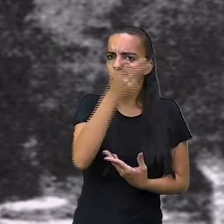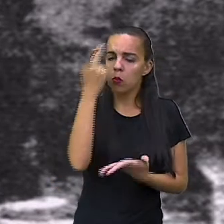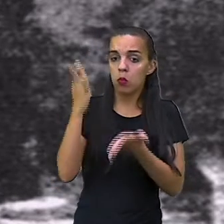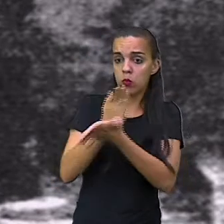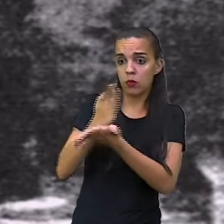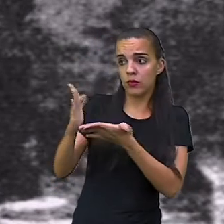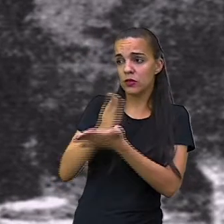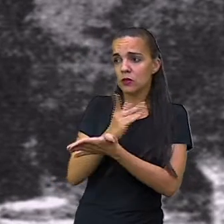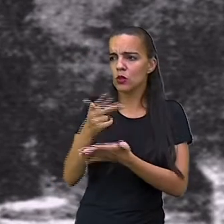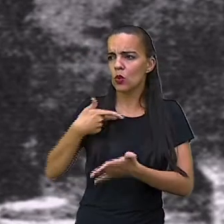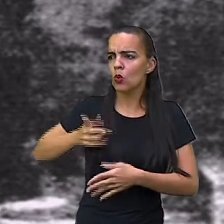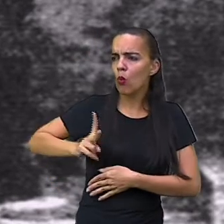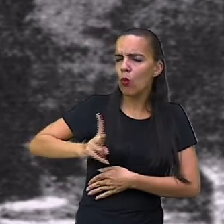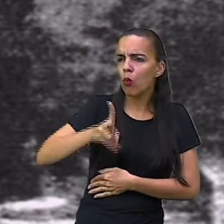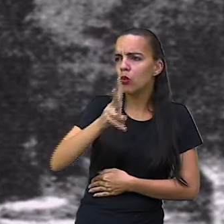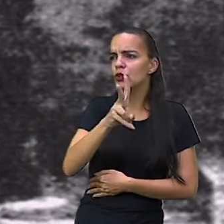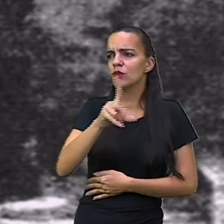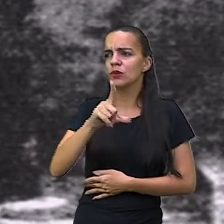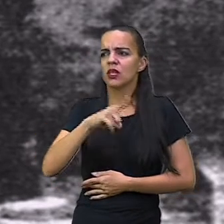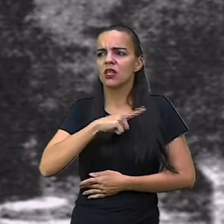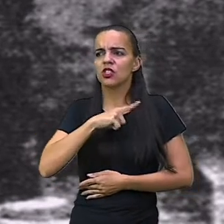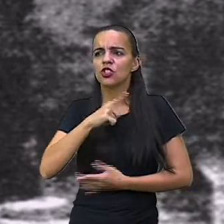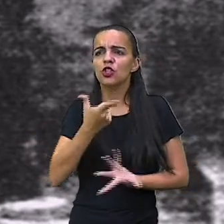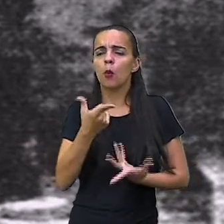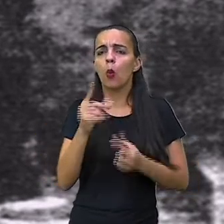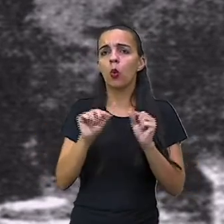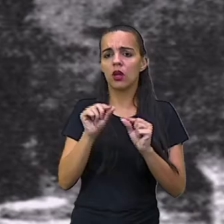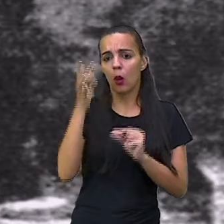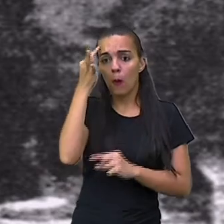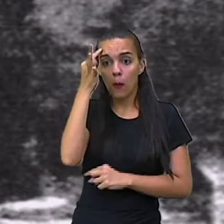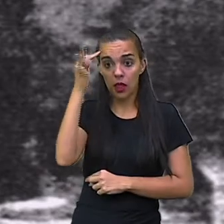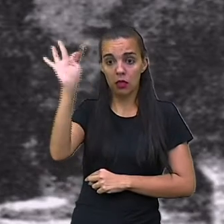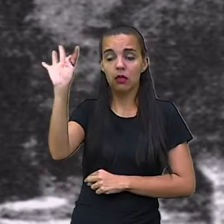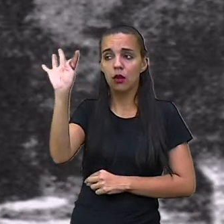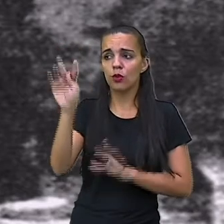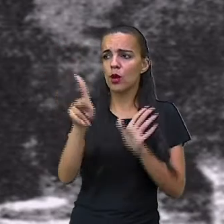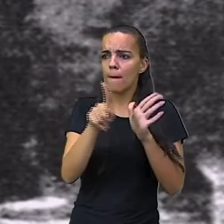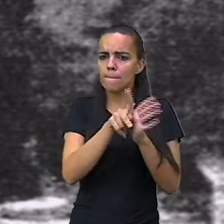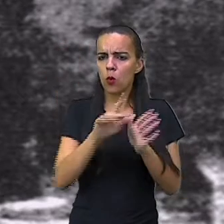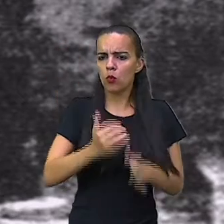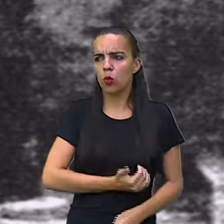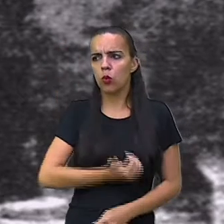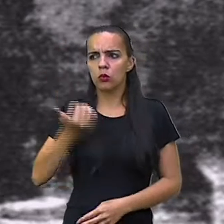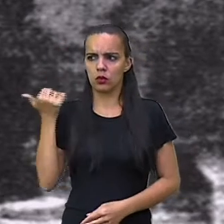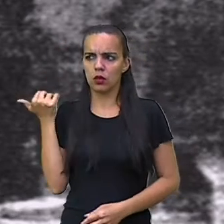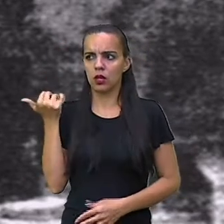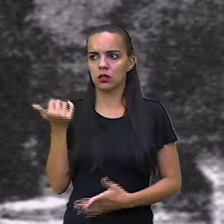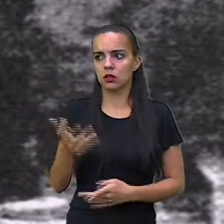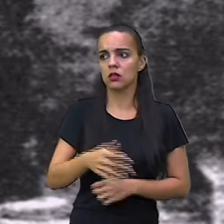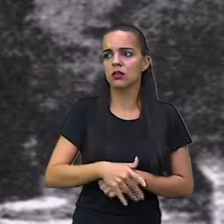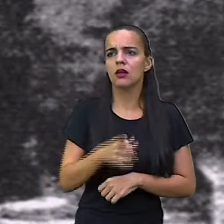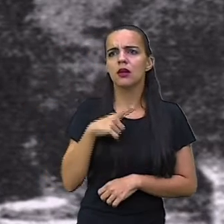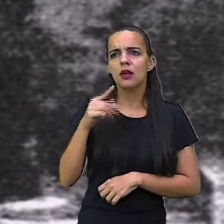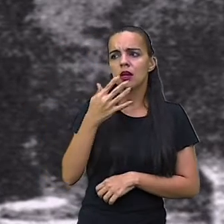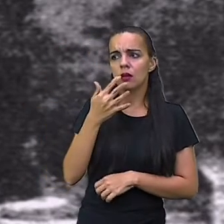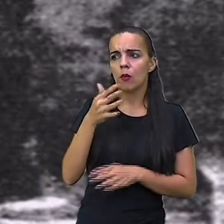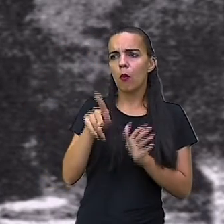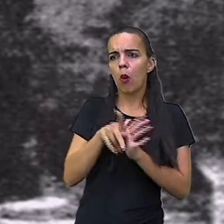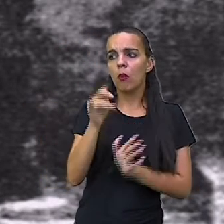seus estudos e teorias sobre o anarquismo. Entre eles estão Max Steiner